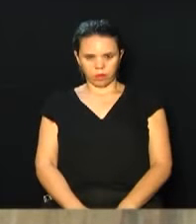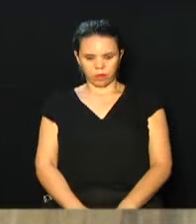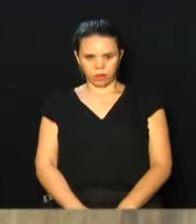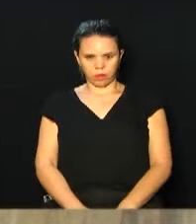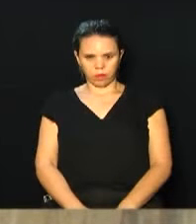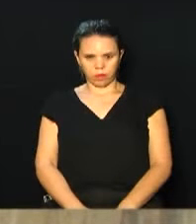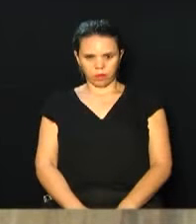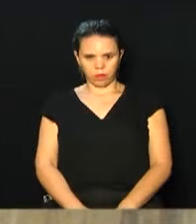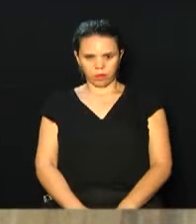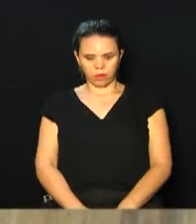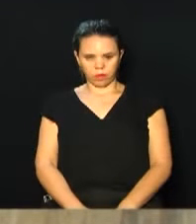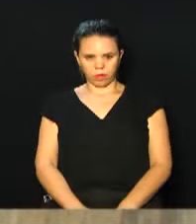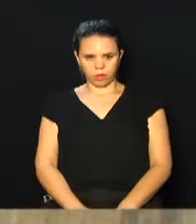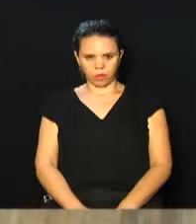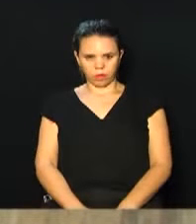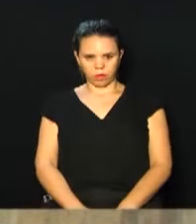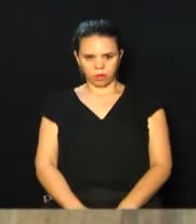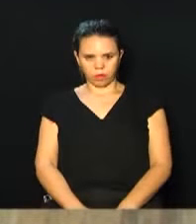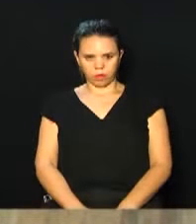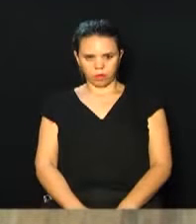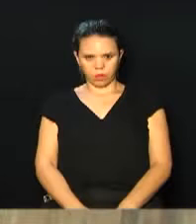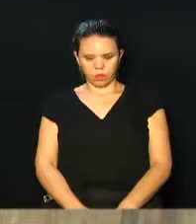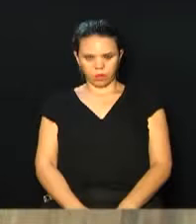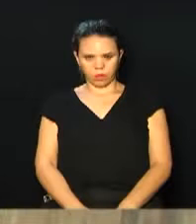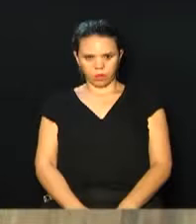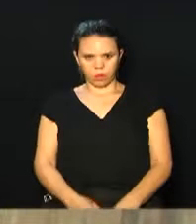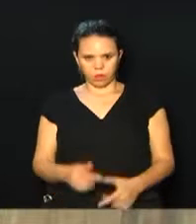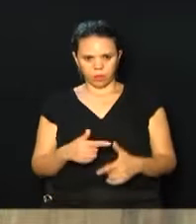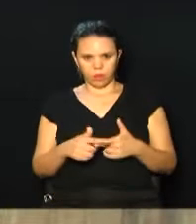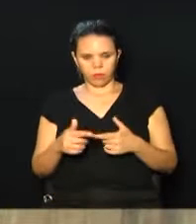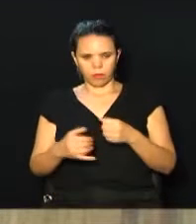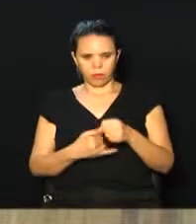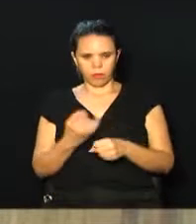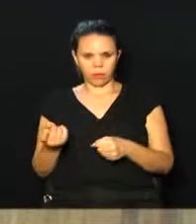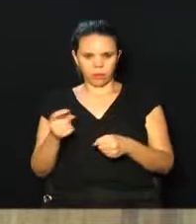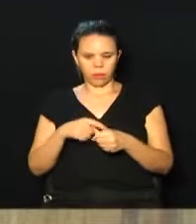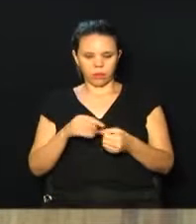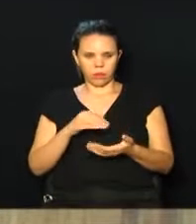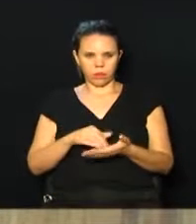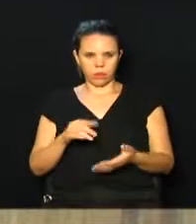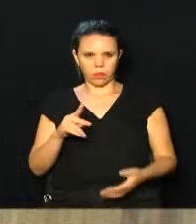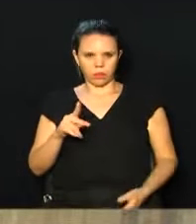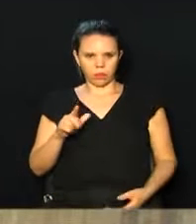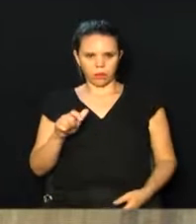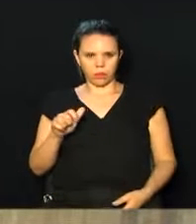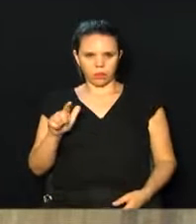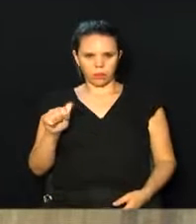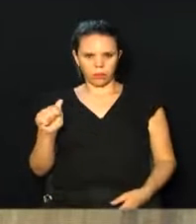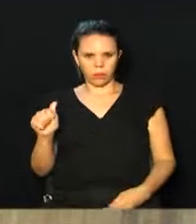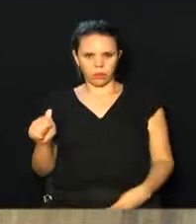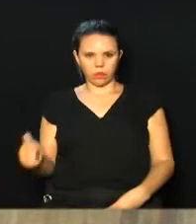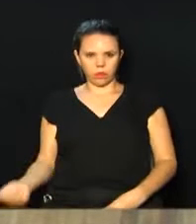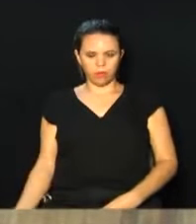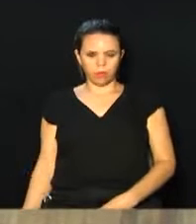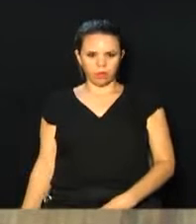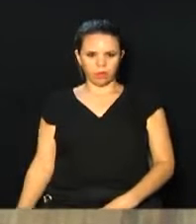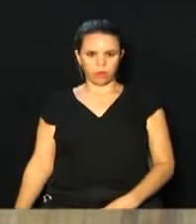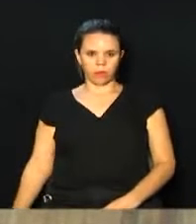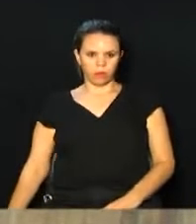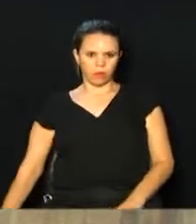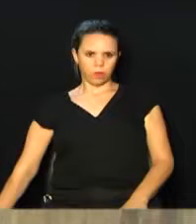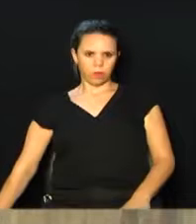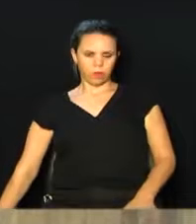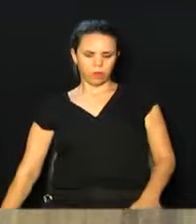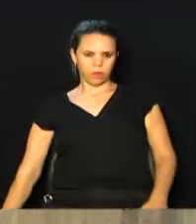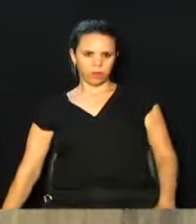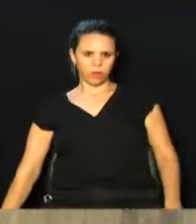Acho que o secretário está com um probleminha lá de conexão, então vamos voltar ao secretário Paulela, ok?